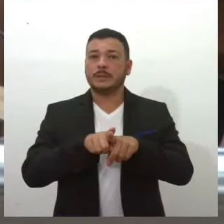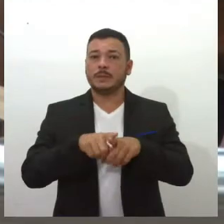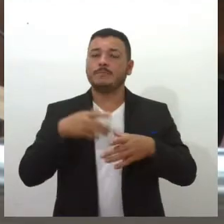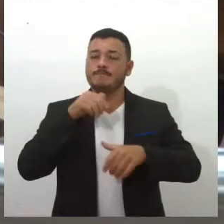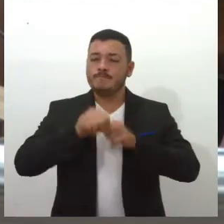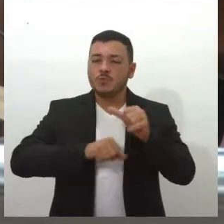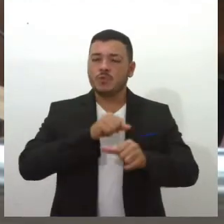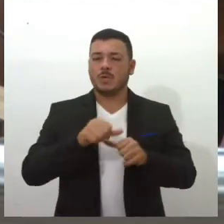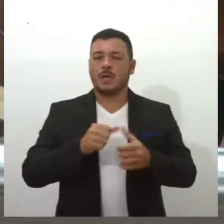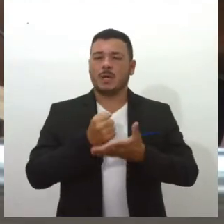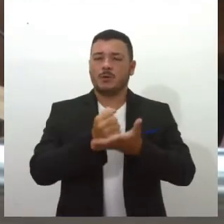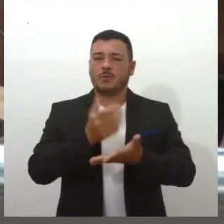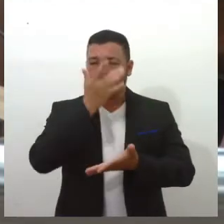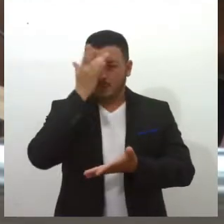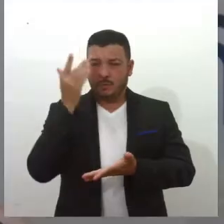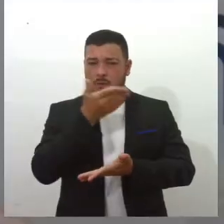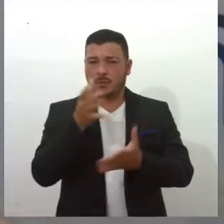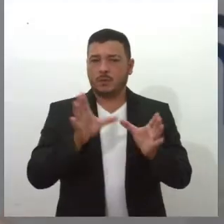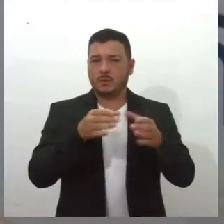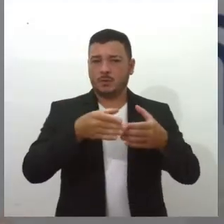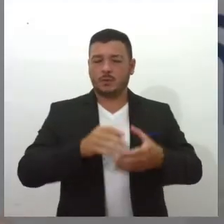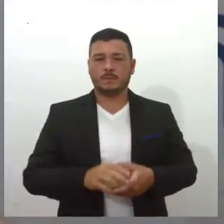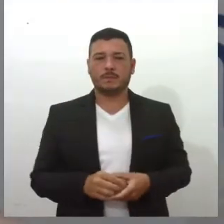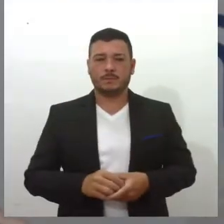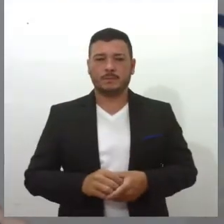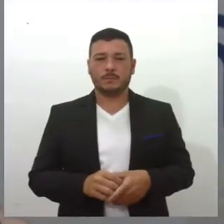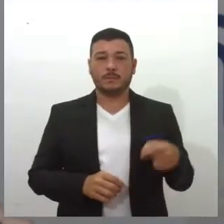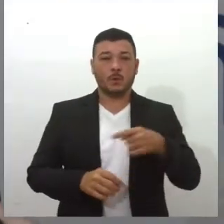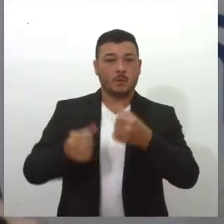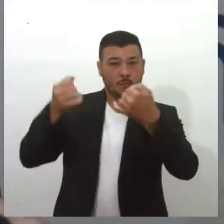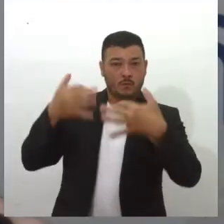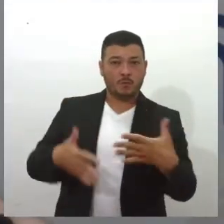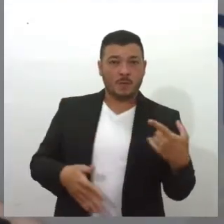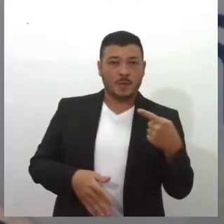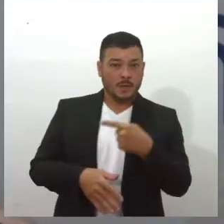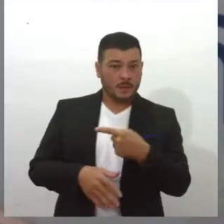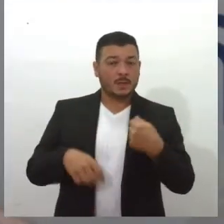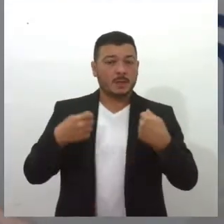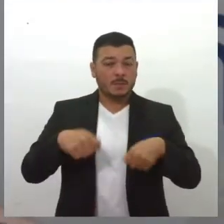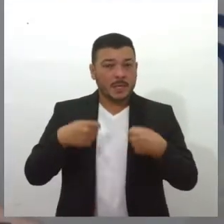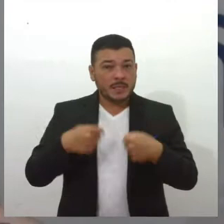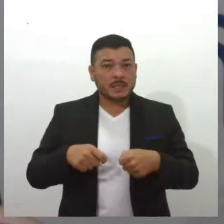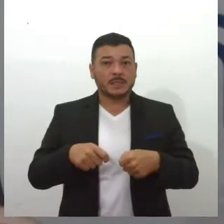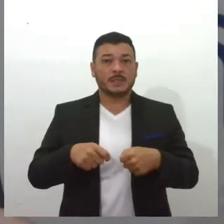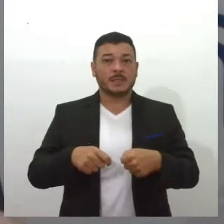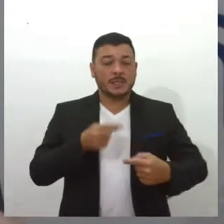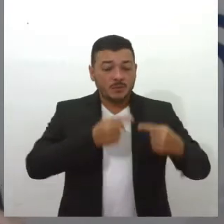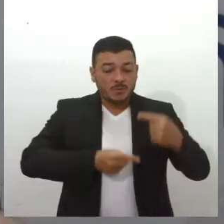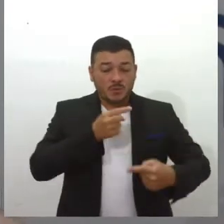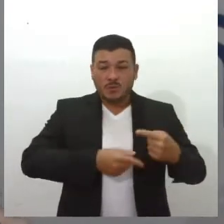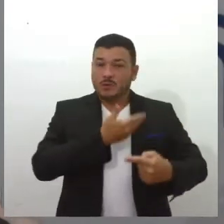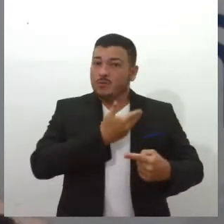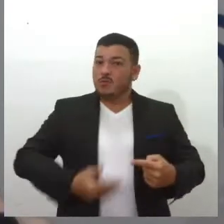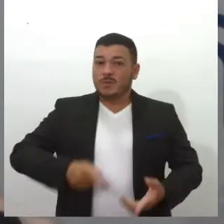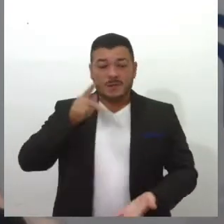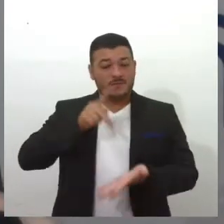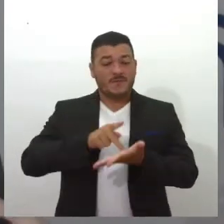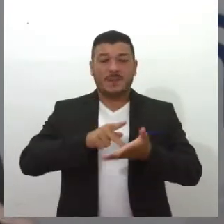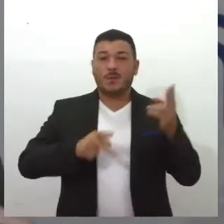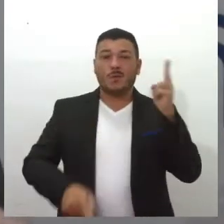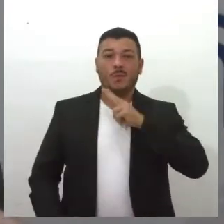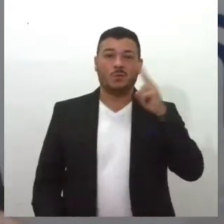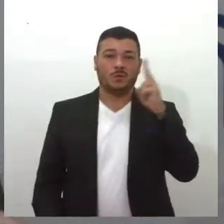as condições de trabalho da categoria. O que foi relatado aqui hoje precisa de ação concreta, de ação